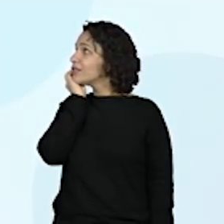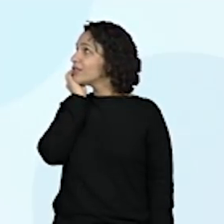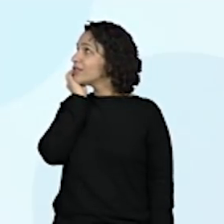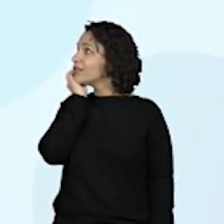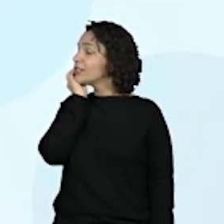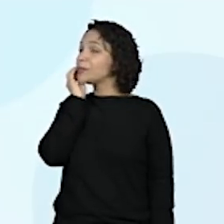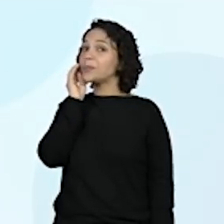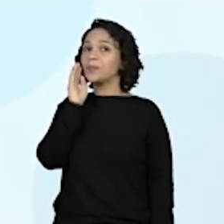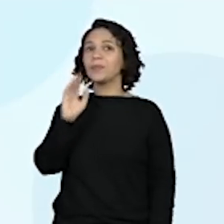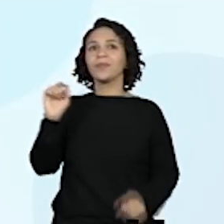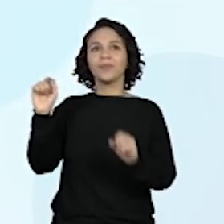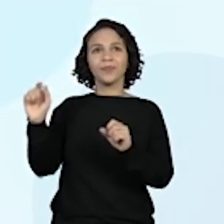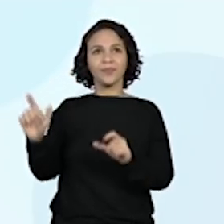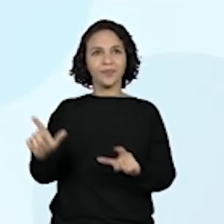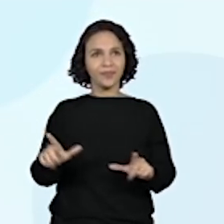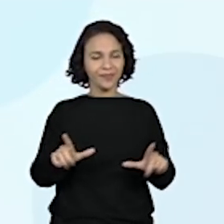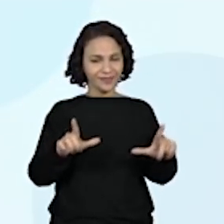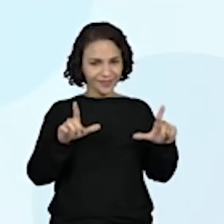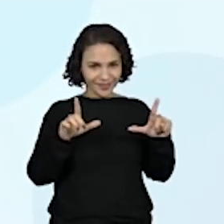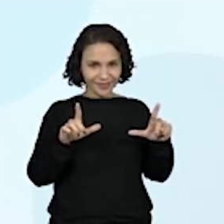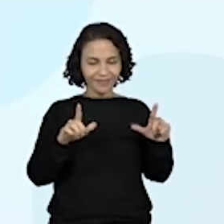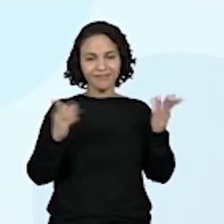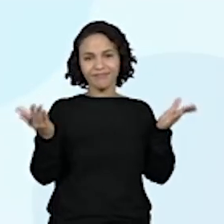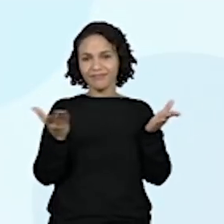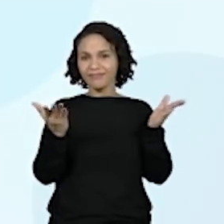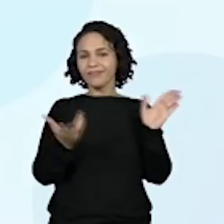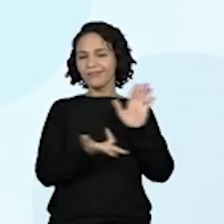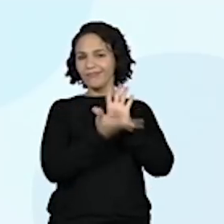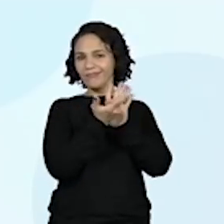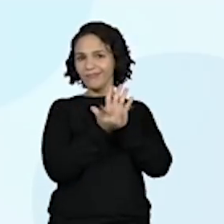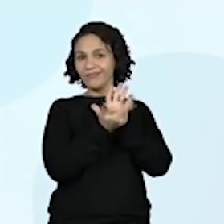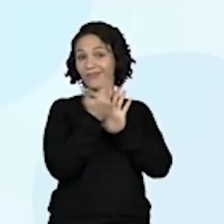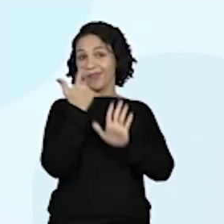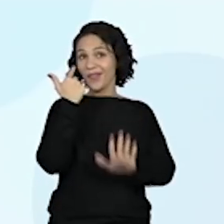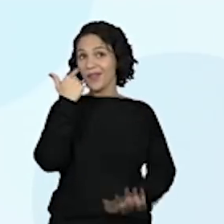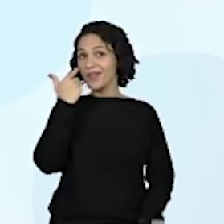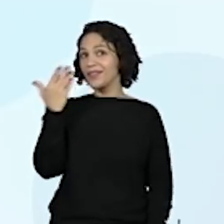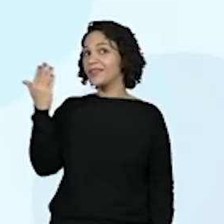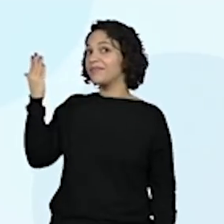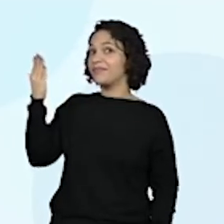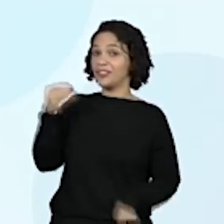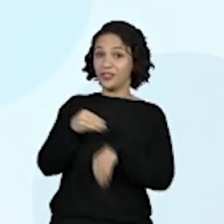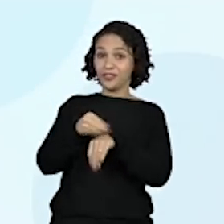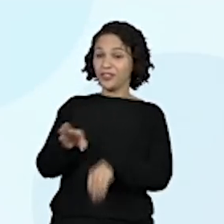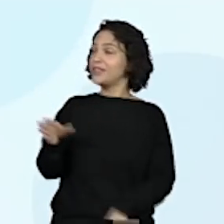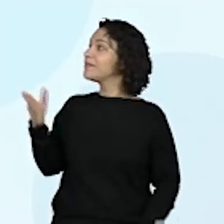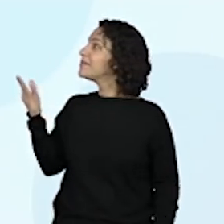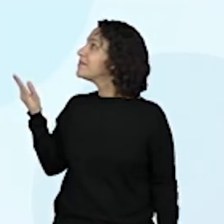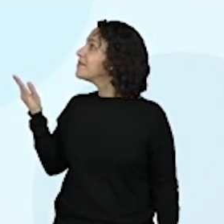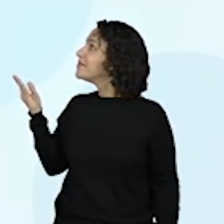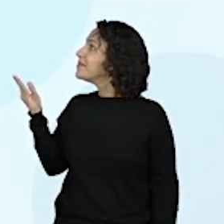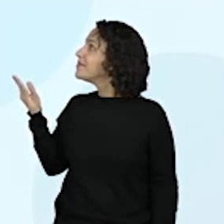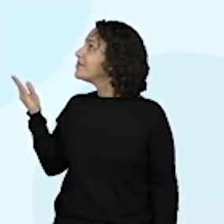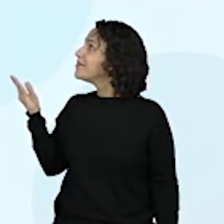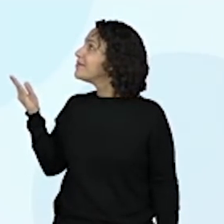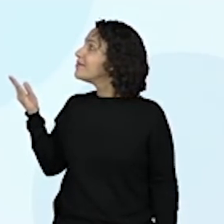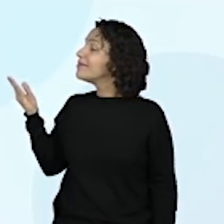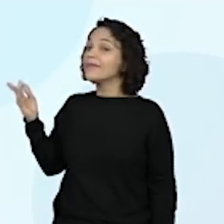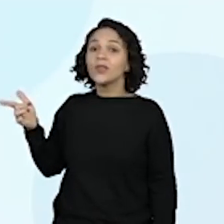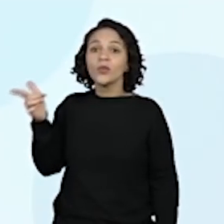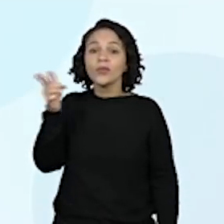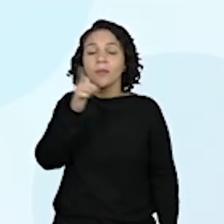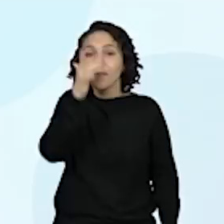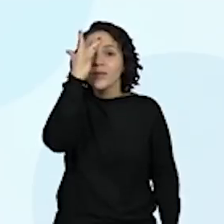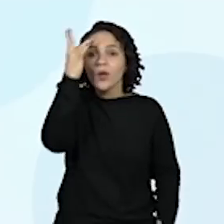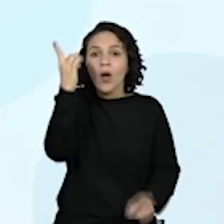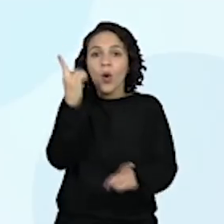Na próxima tela temos uma ilustração. Vejam, na ilustração já temos pistas. Ela foi